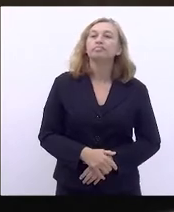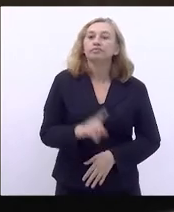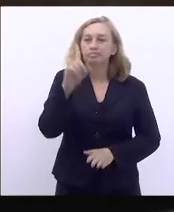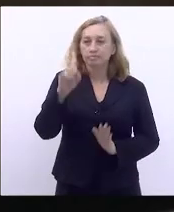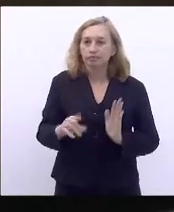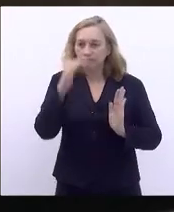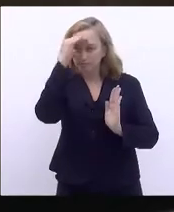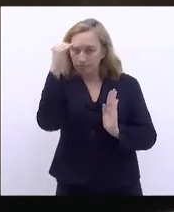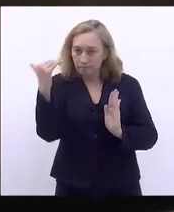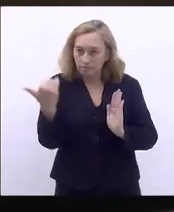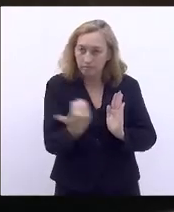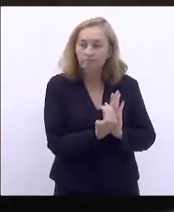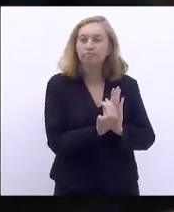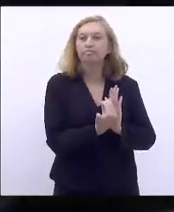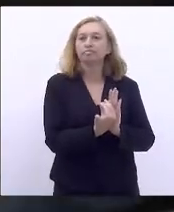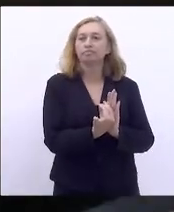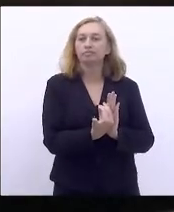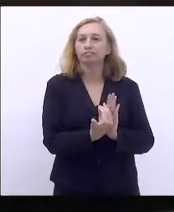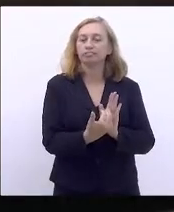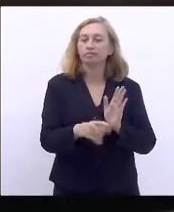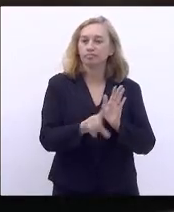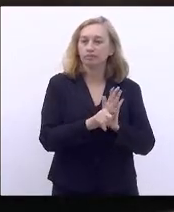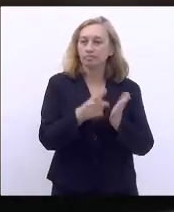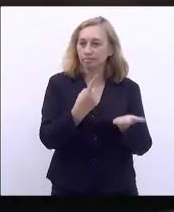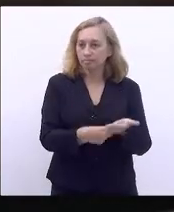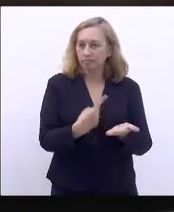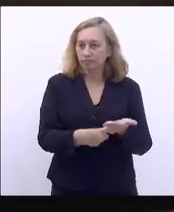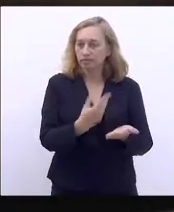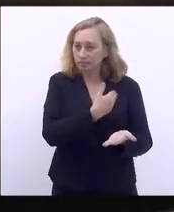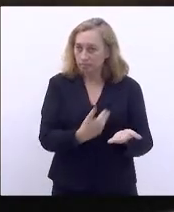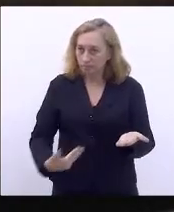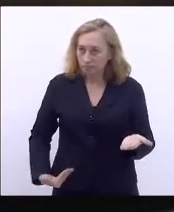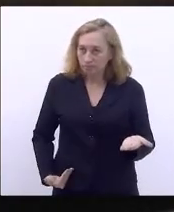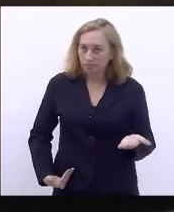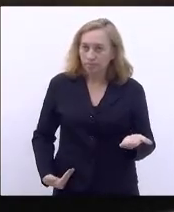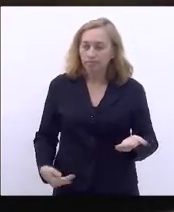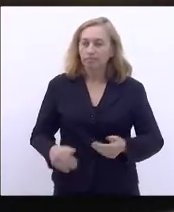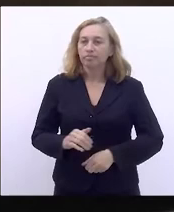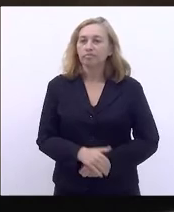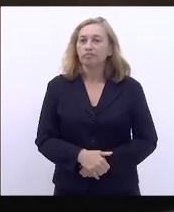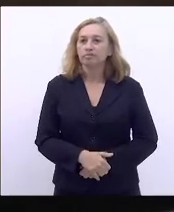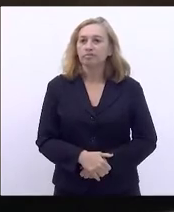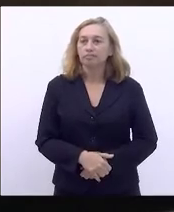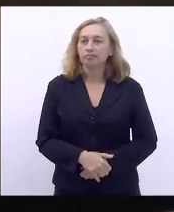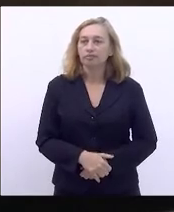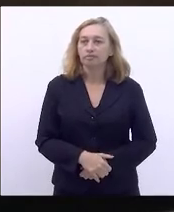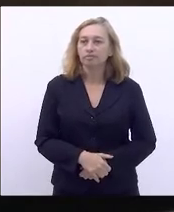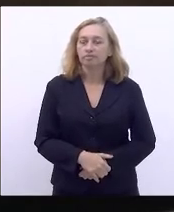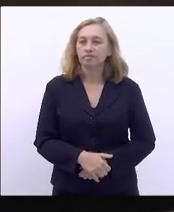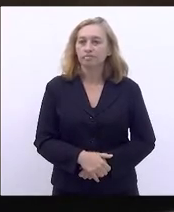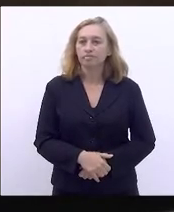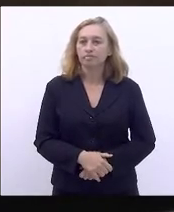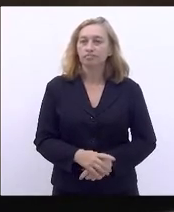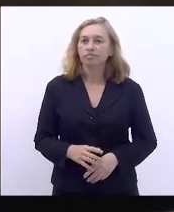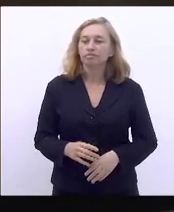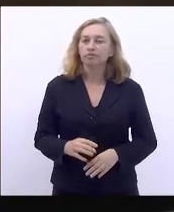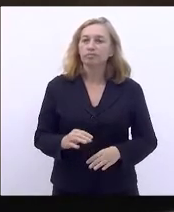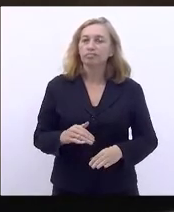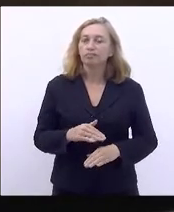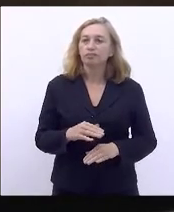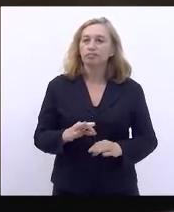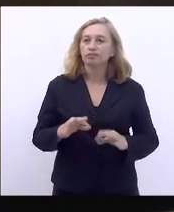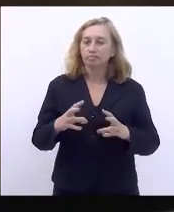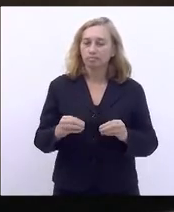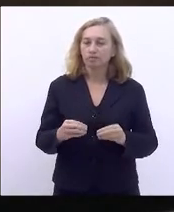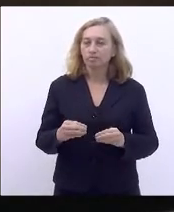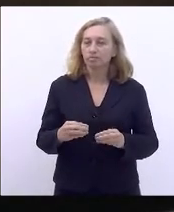determinado por essa casa, o acordo feito com o governador, nas parcelas diluídas do jeito que o governo pediu,